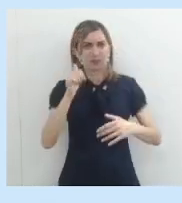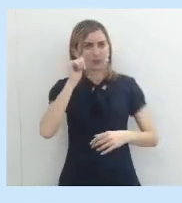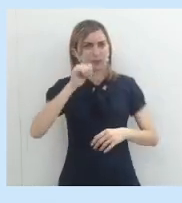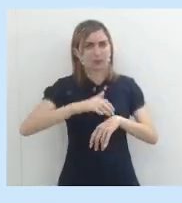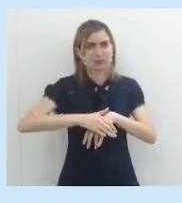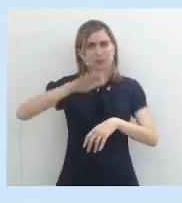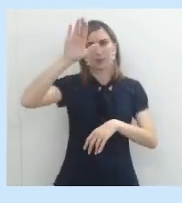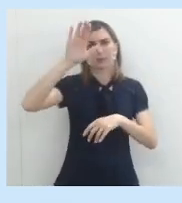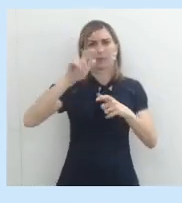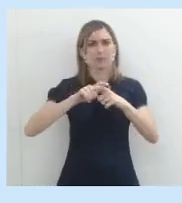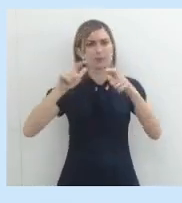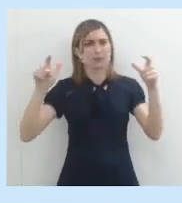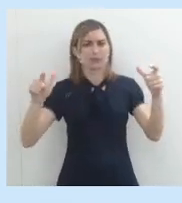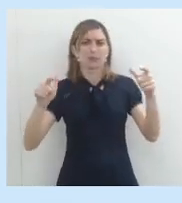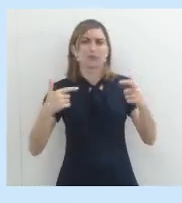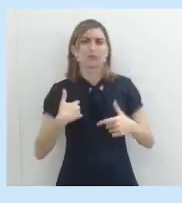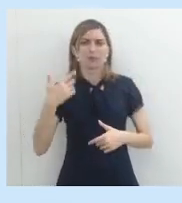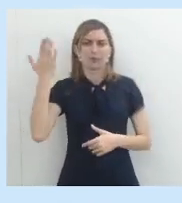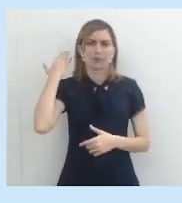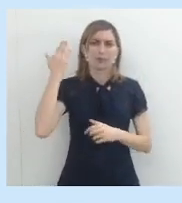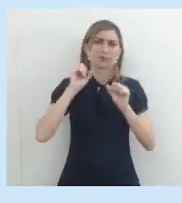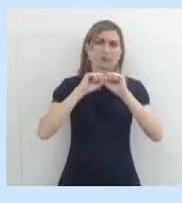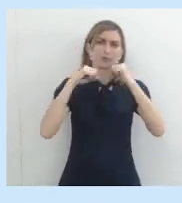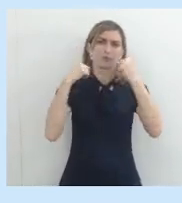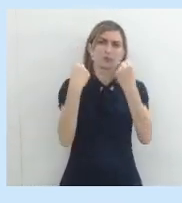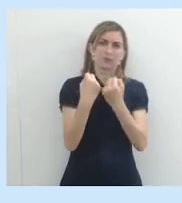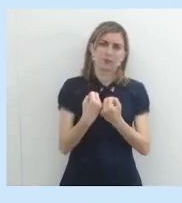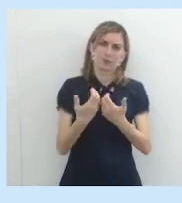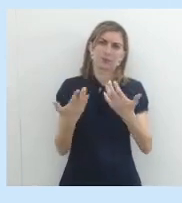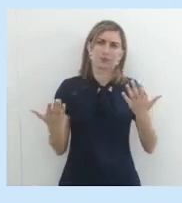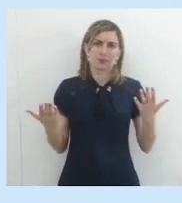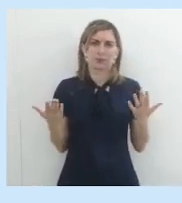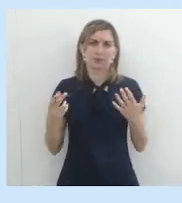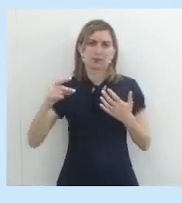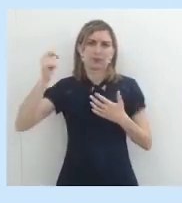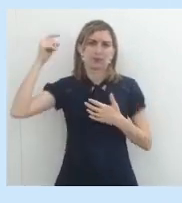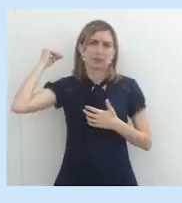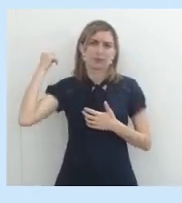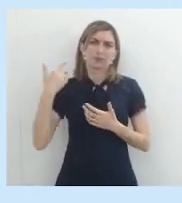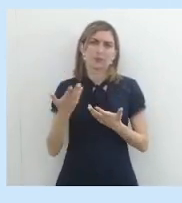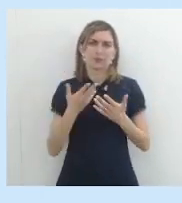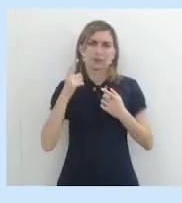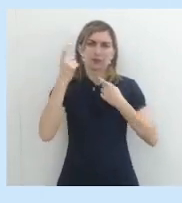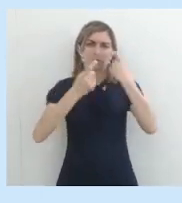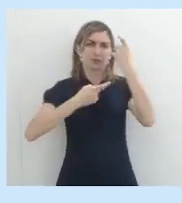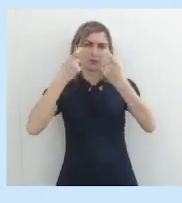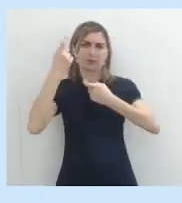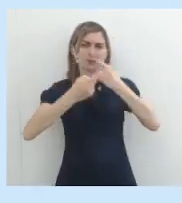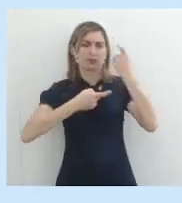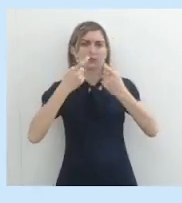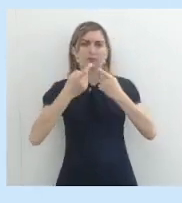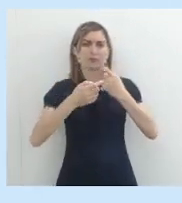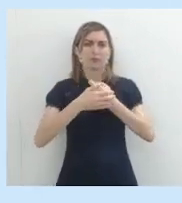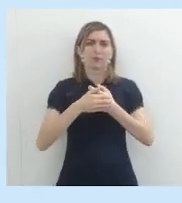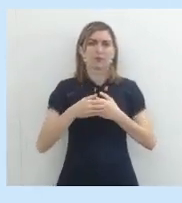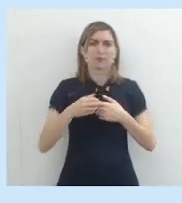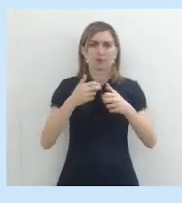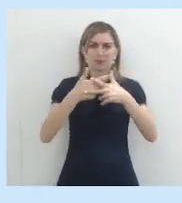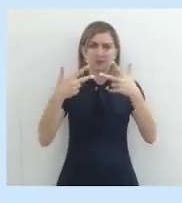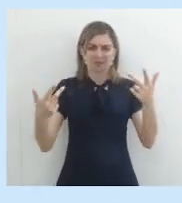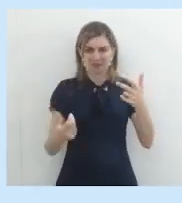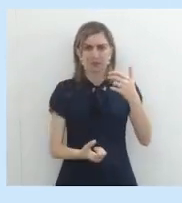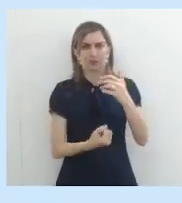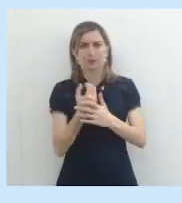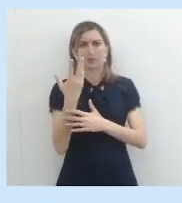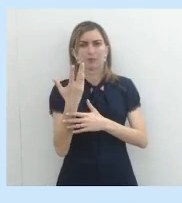desse período podia ser matriarcal, né? Então, assim, eles tinham preocupação com a continuidade, né, da sua existência,